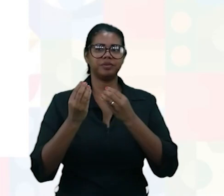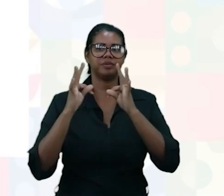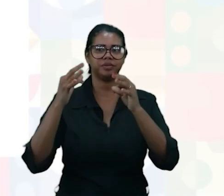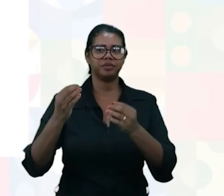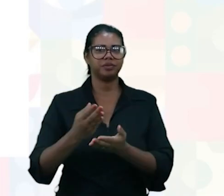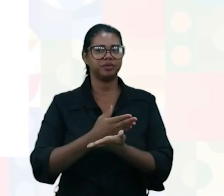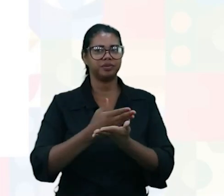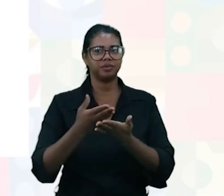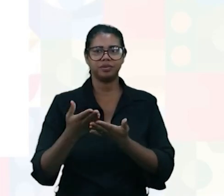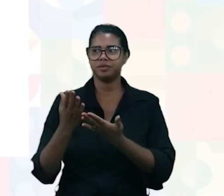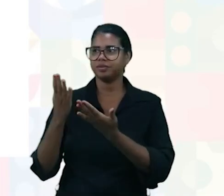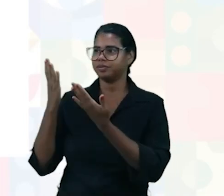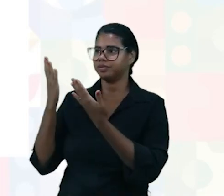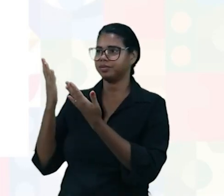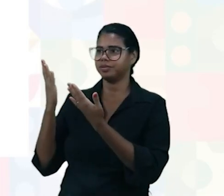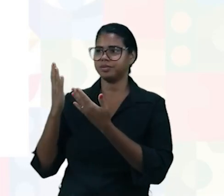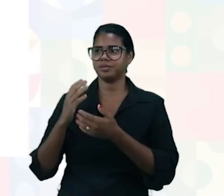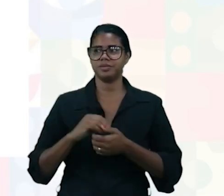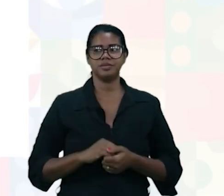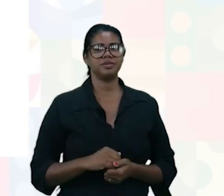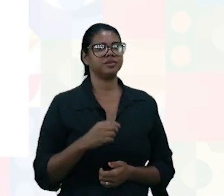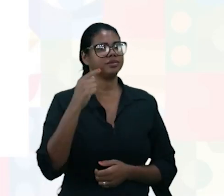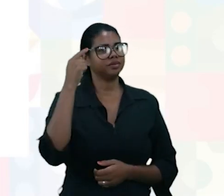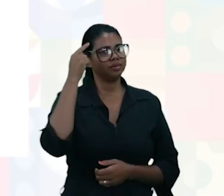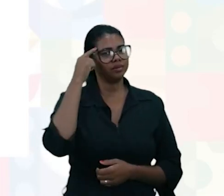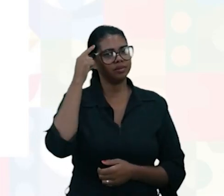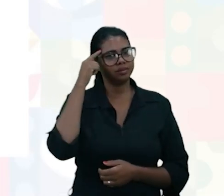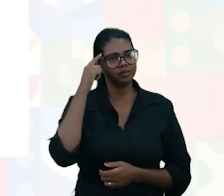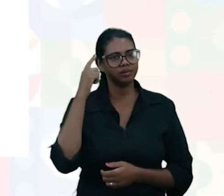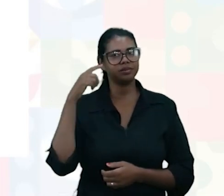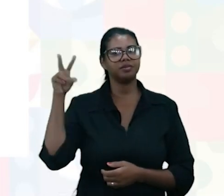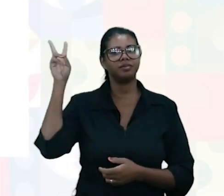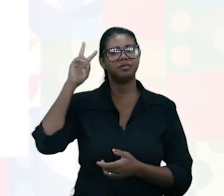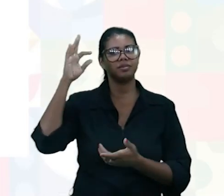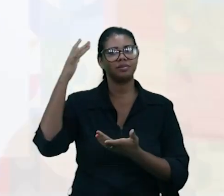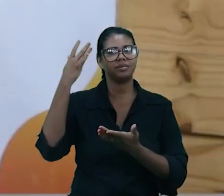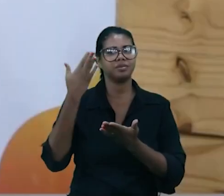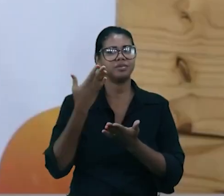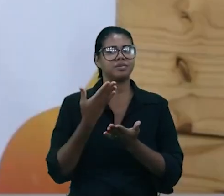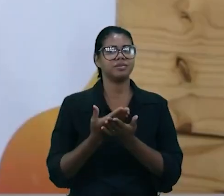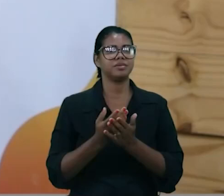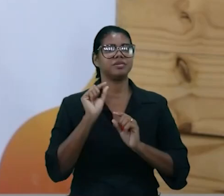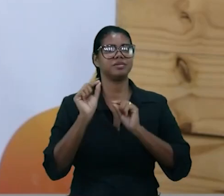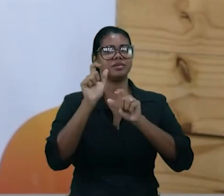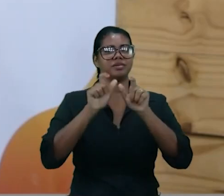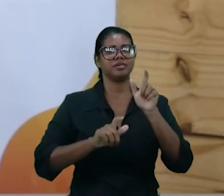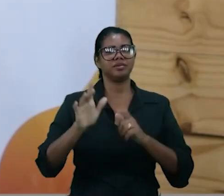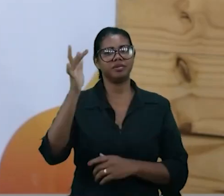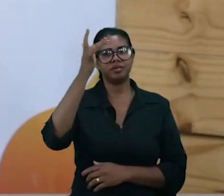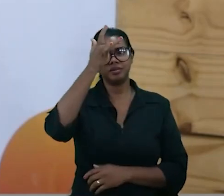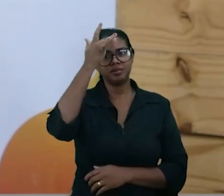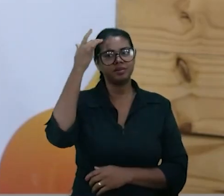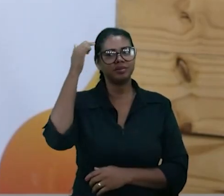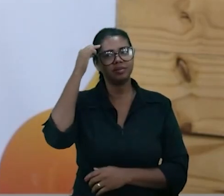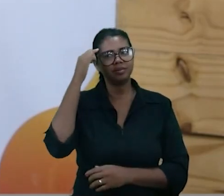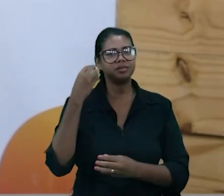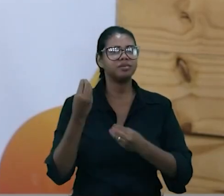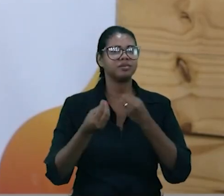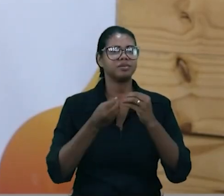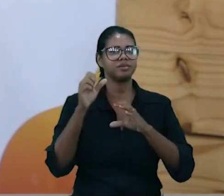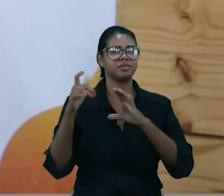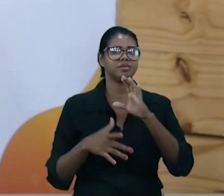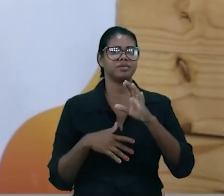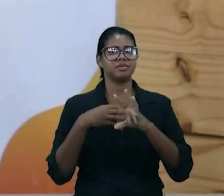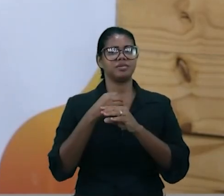começou? A gente tem que pensar que houve um momento da história em que muita gente pensou em configurar o conhecimento de uma